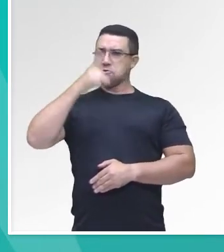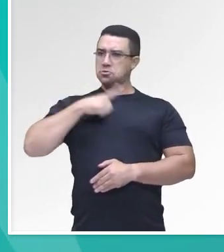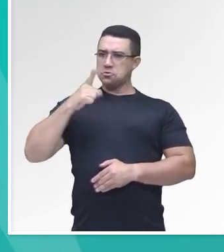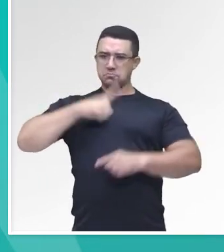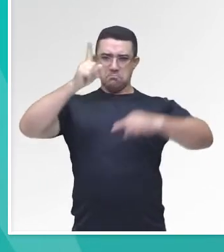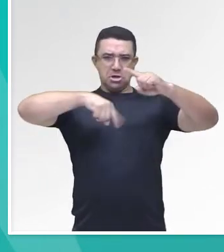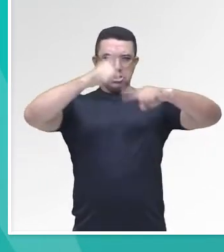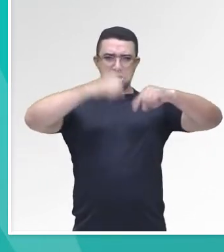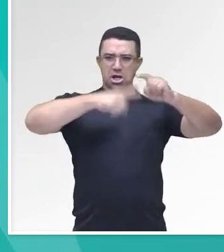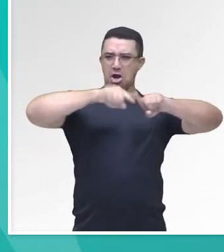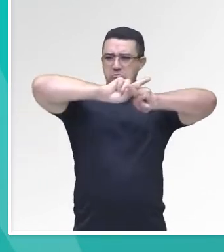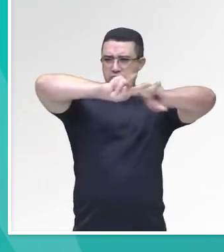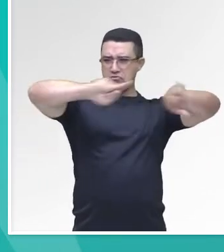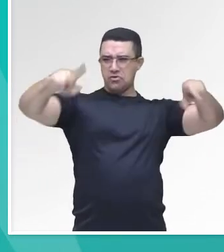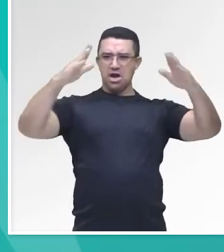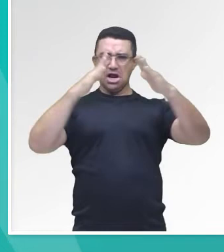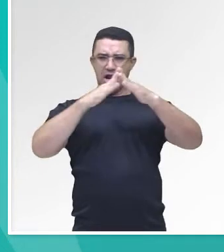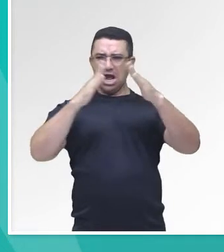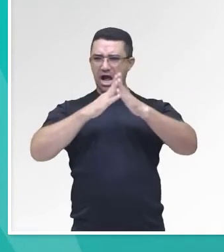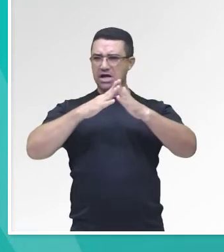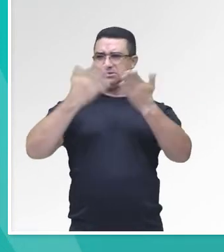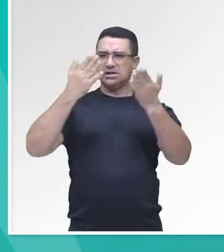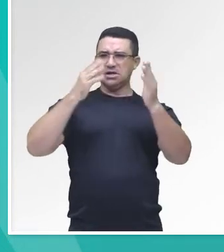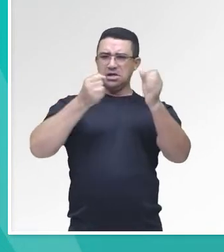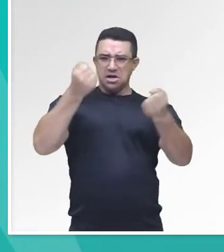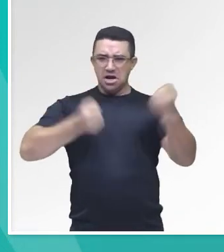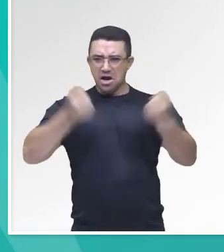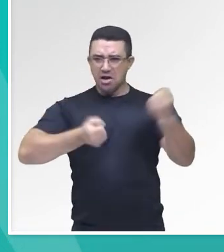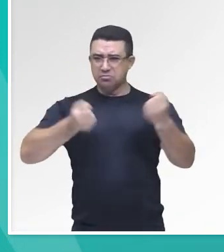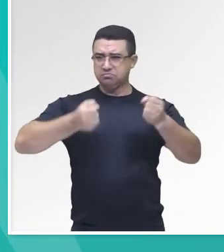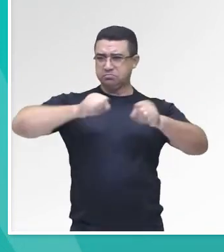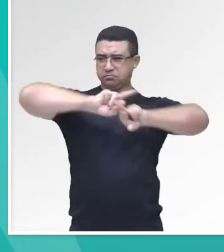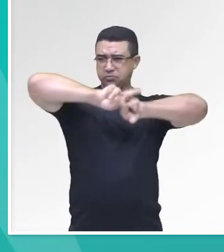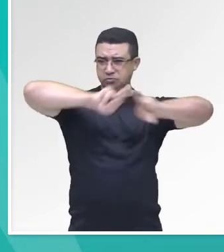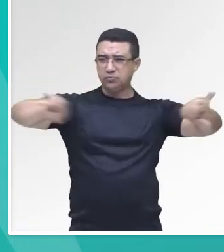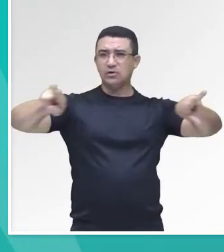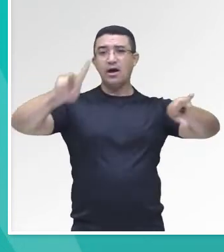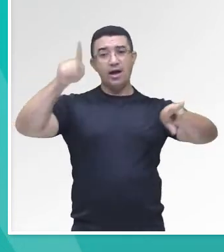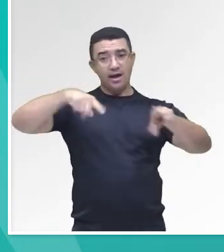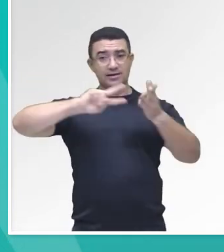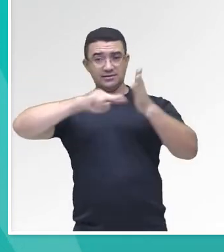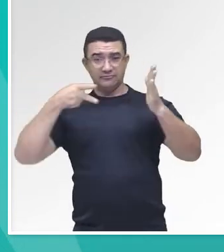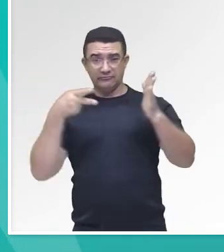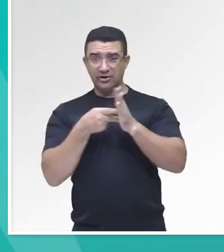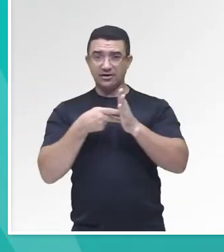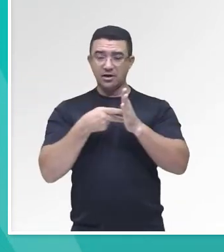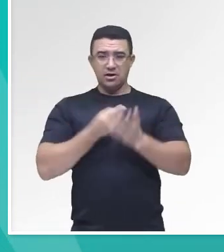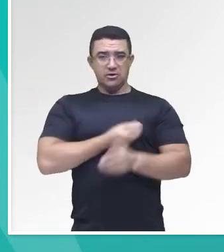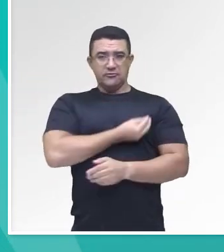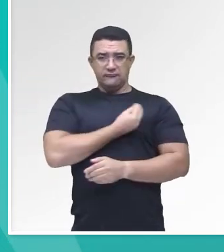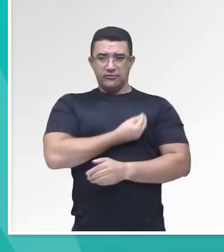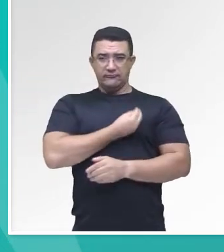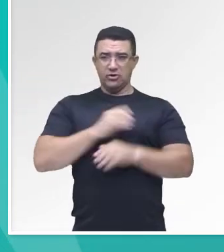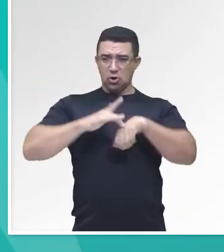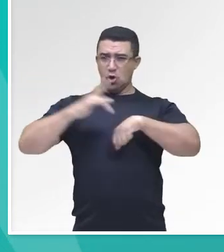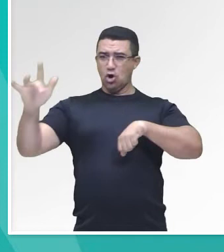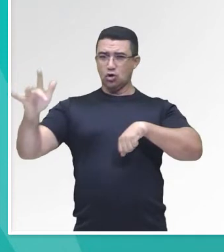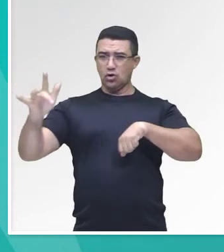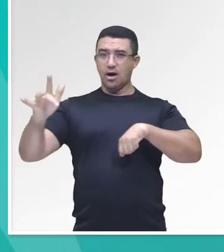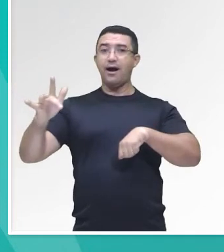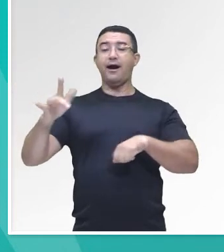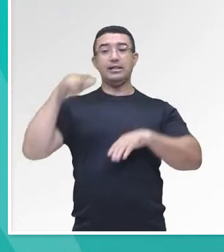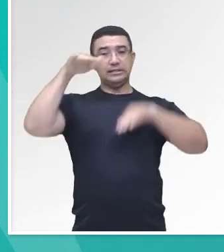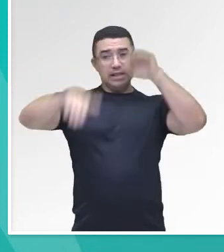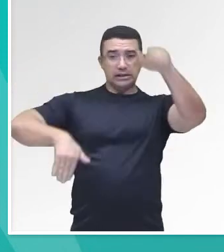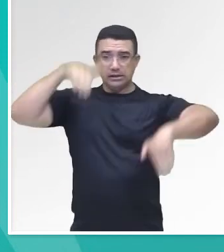ela possui muito dinheiro, né? É isso o significado. Então, você observa, você